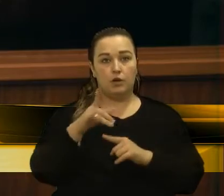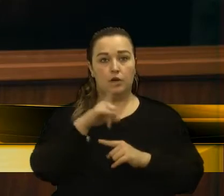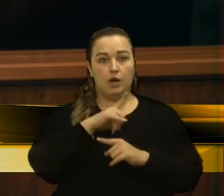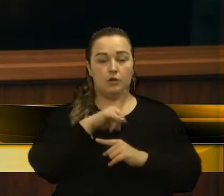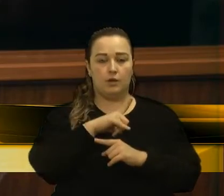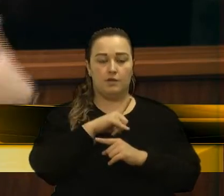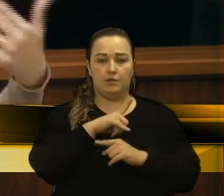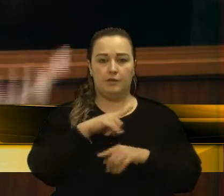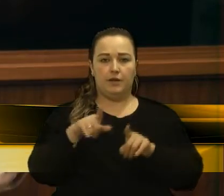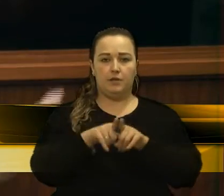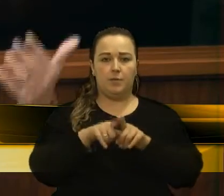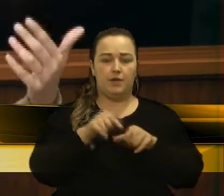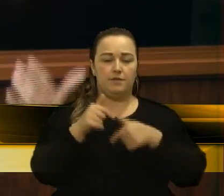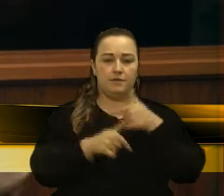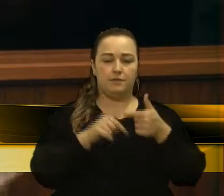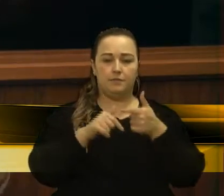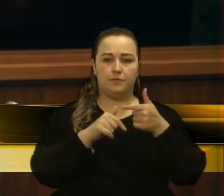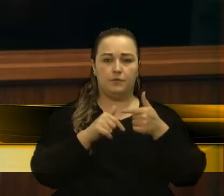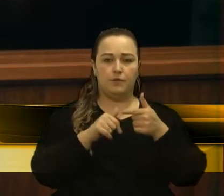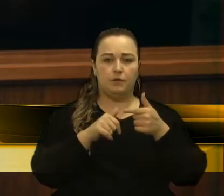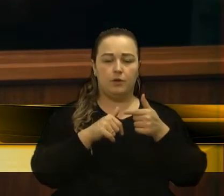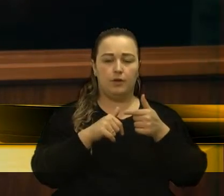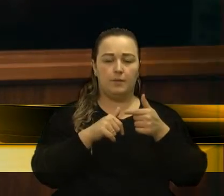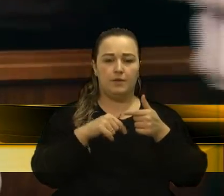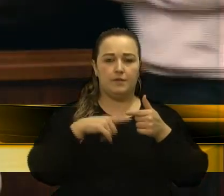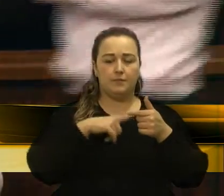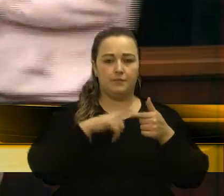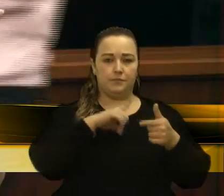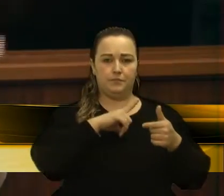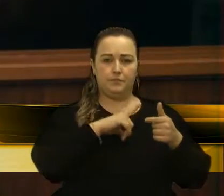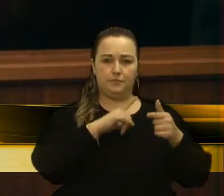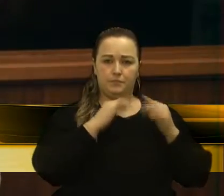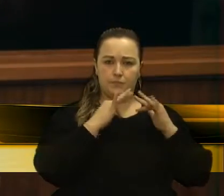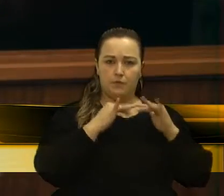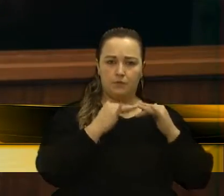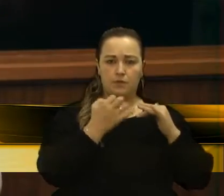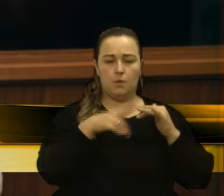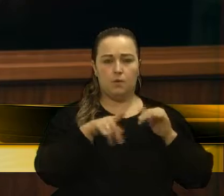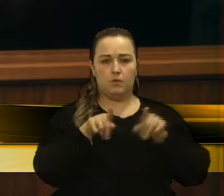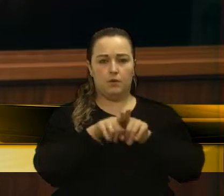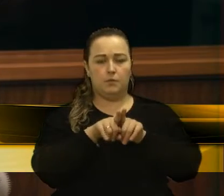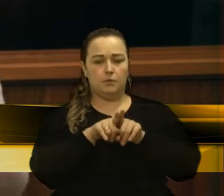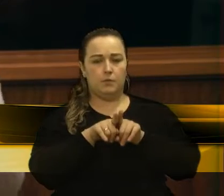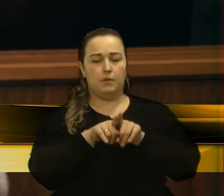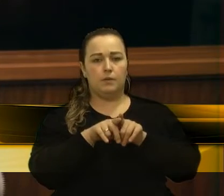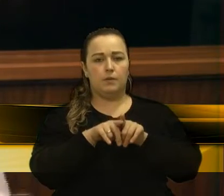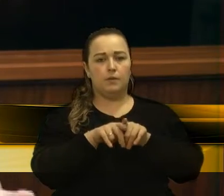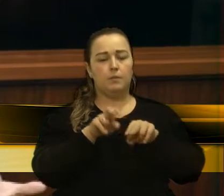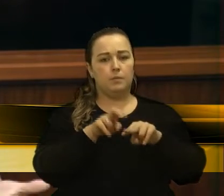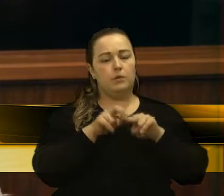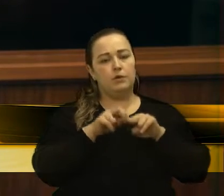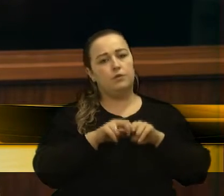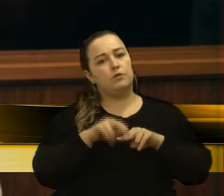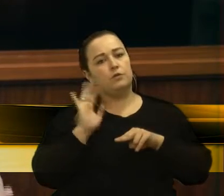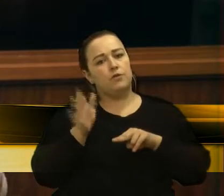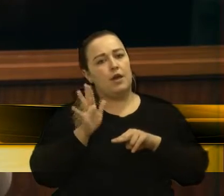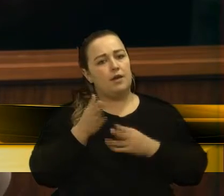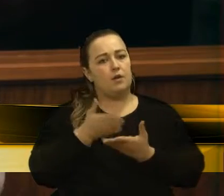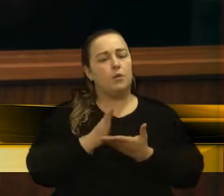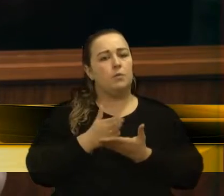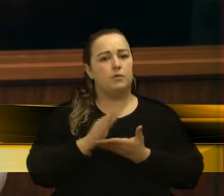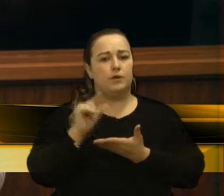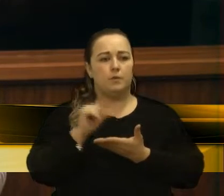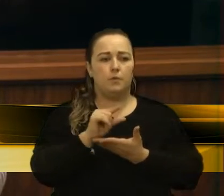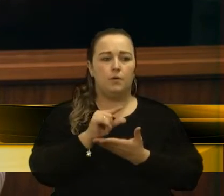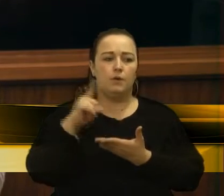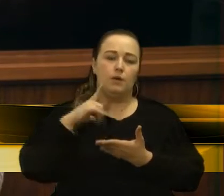tinha produção agrícola, de quem não tinha. Então, isso é algo que realmente há muito tempo já incomodava, e com a revisão